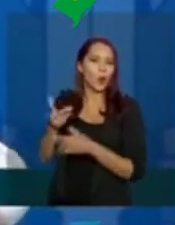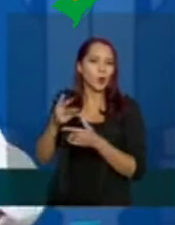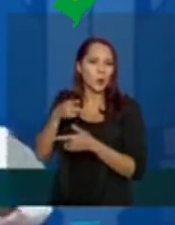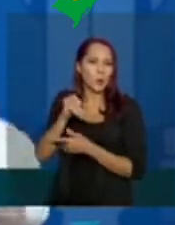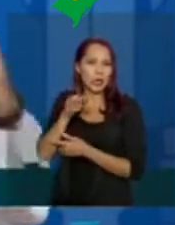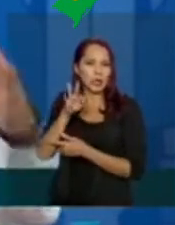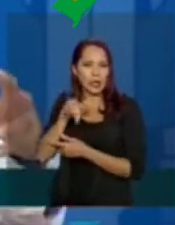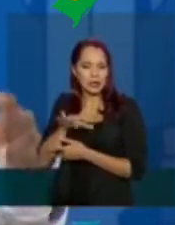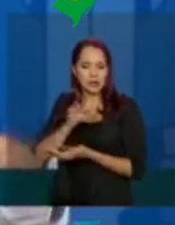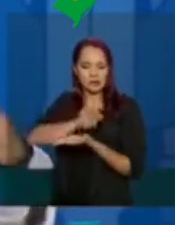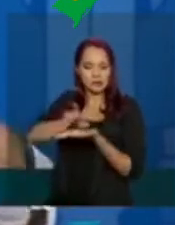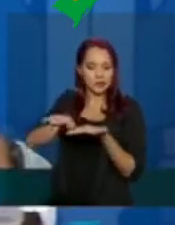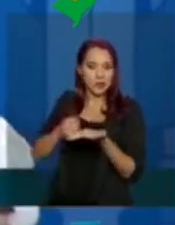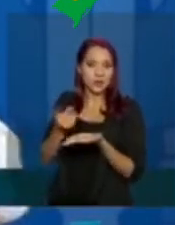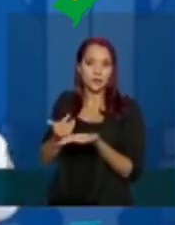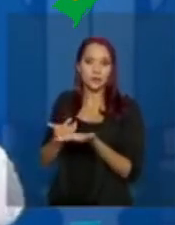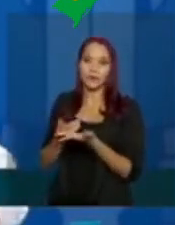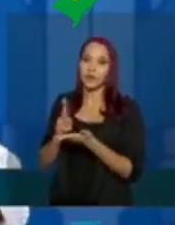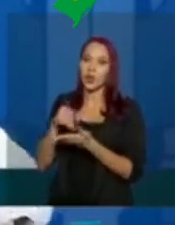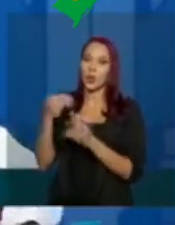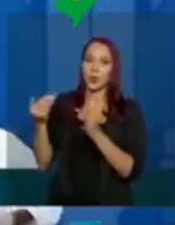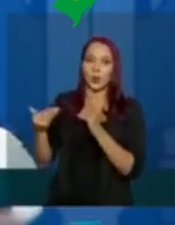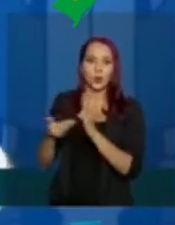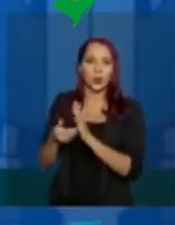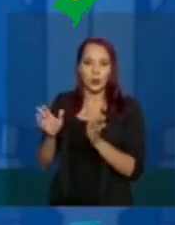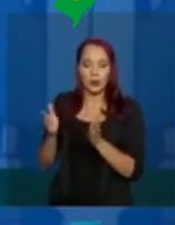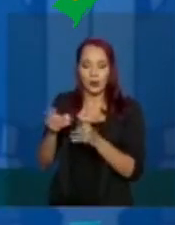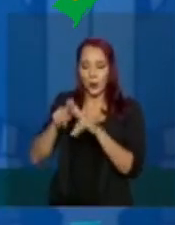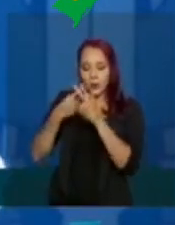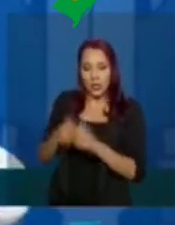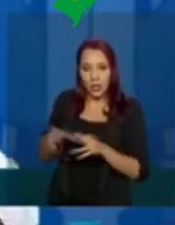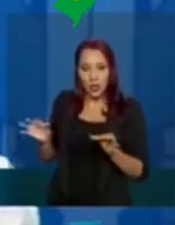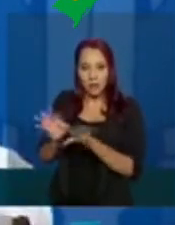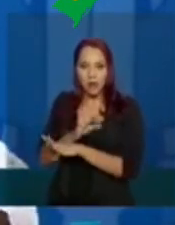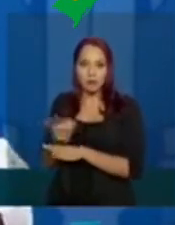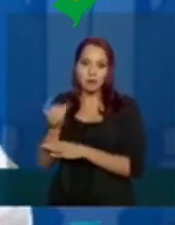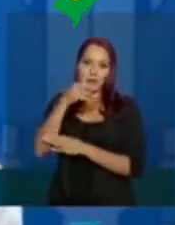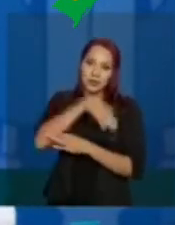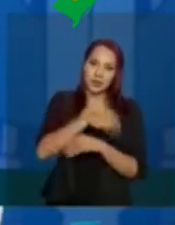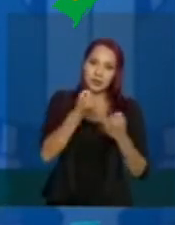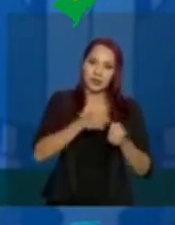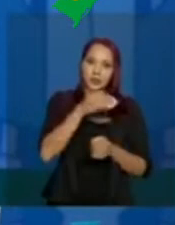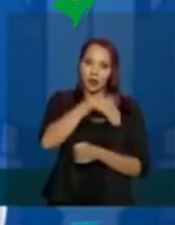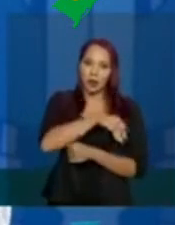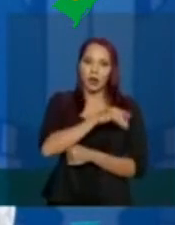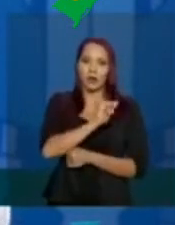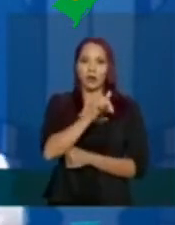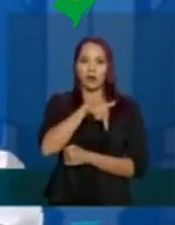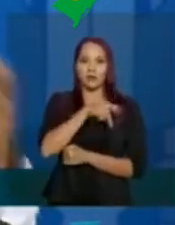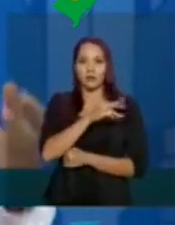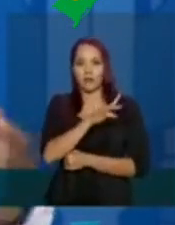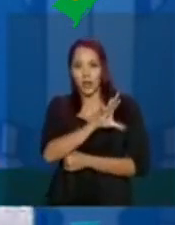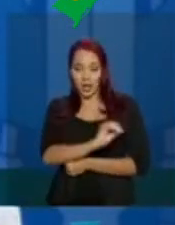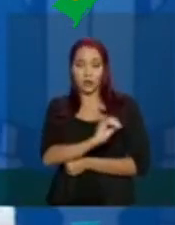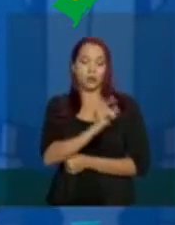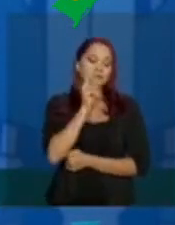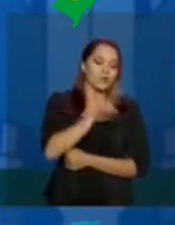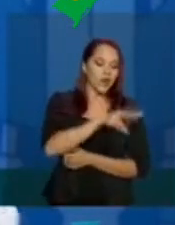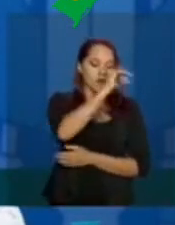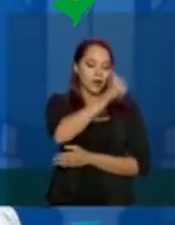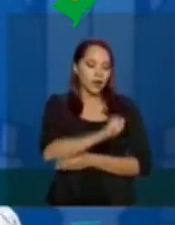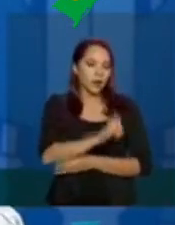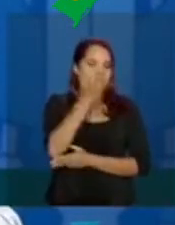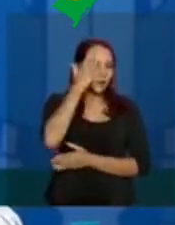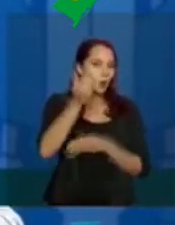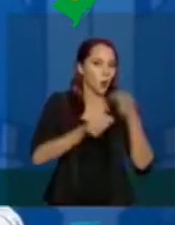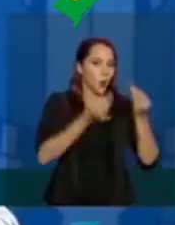Todos eles agora terminou, eles têm que ir para o Inmetro, eles têm que ir para o INCQS, porque tem que saber, tem que saber como